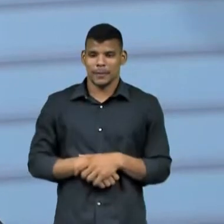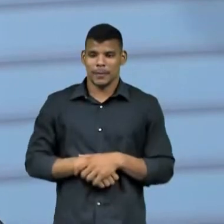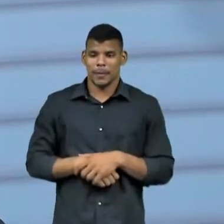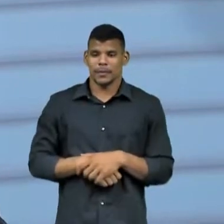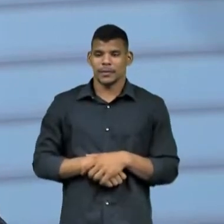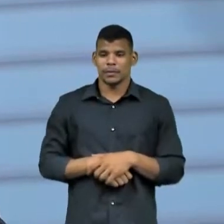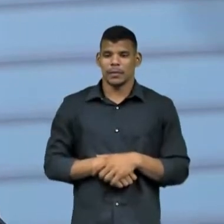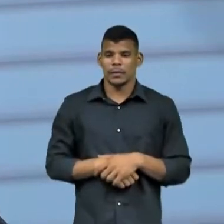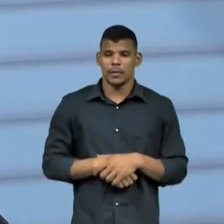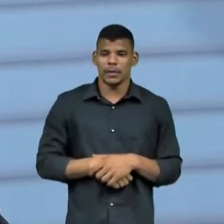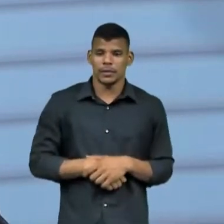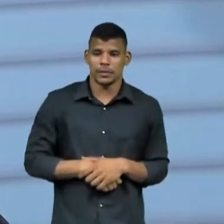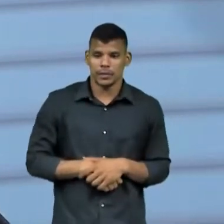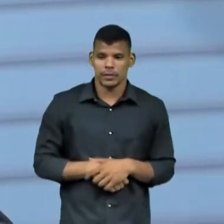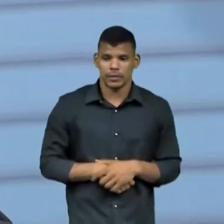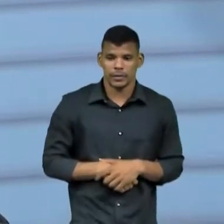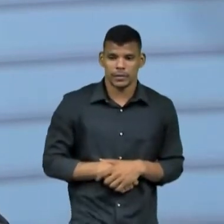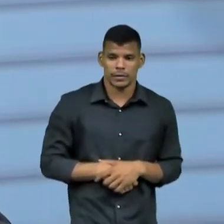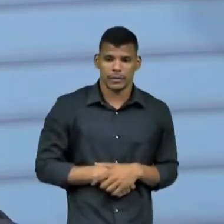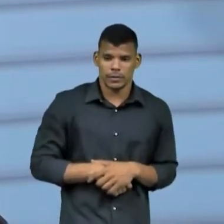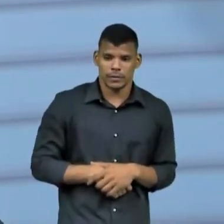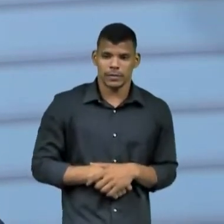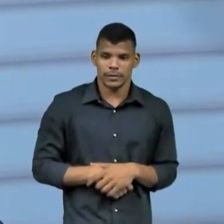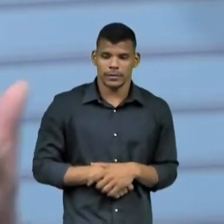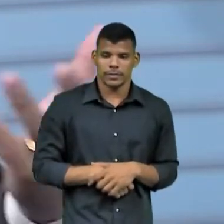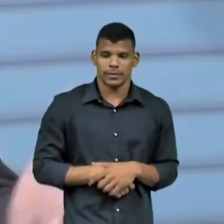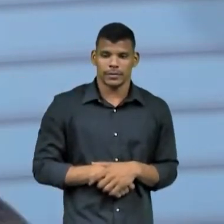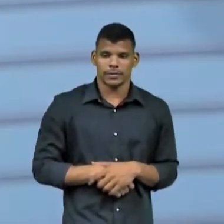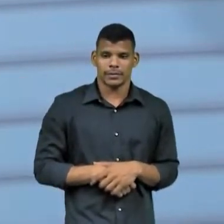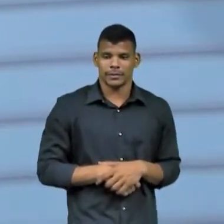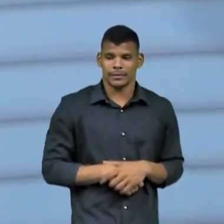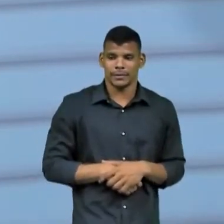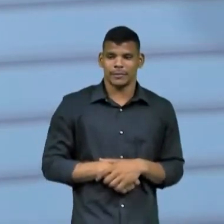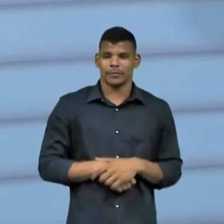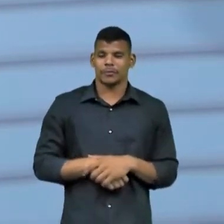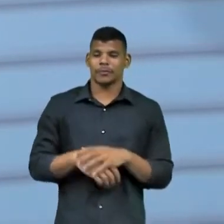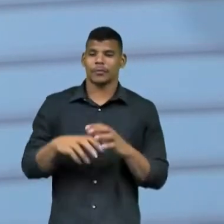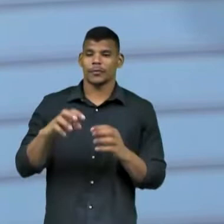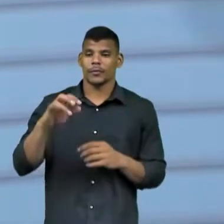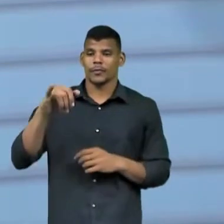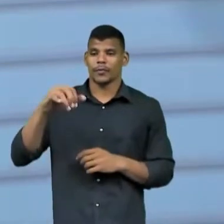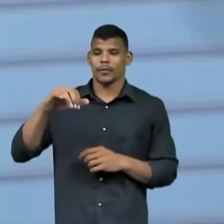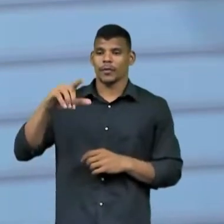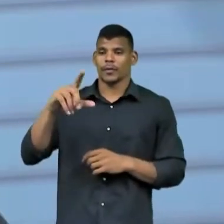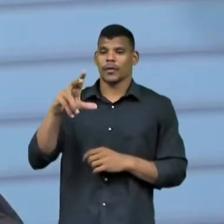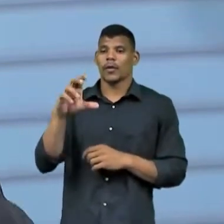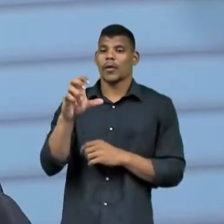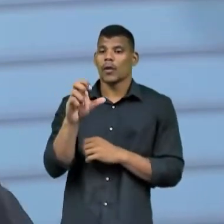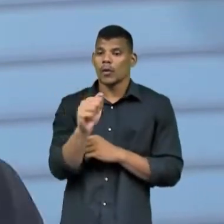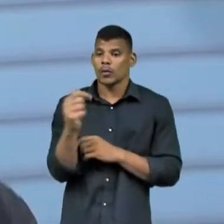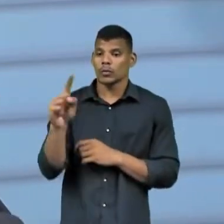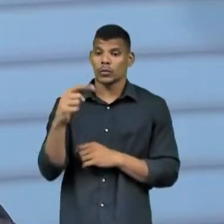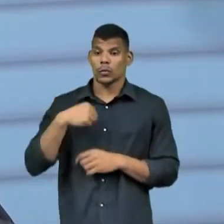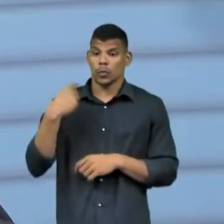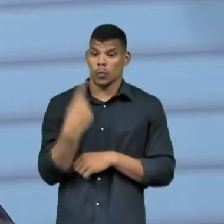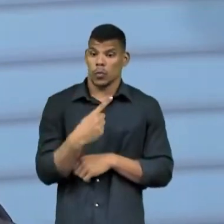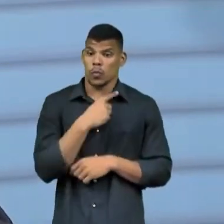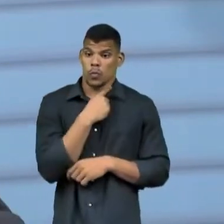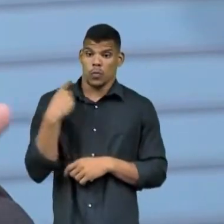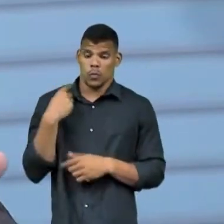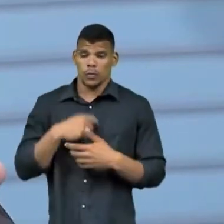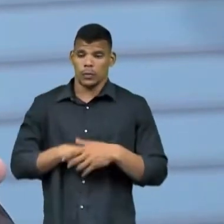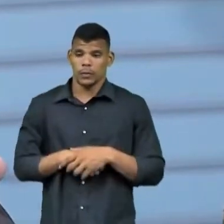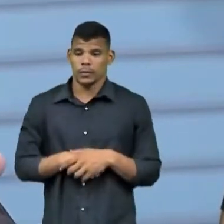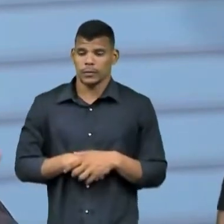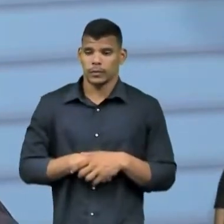substituição certo mas também tem a segunda coisa que chama inclusão e a inclusão é quando nós morremos